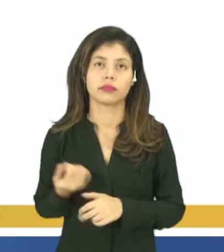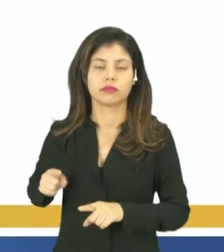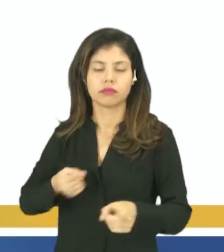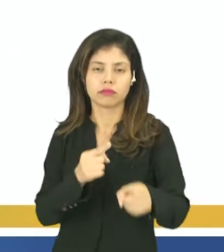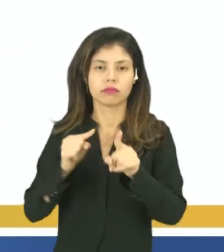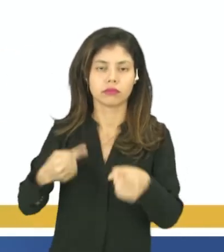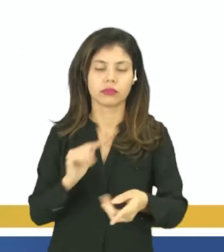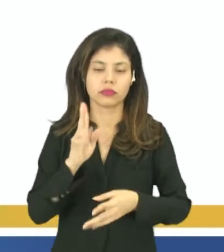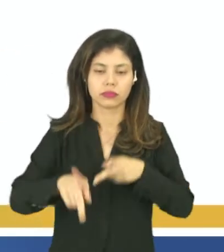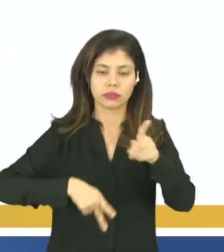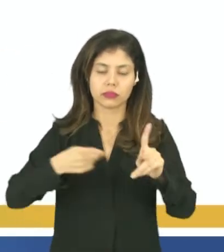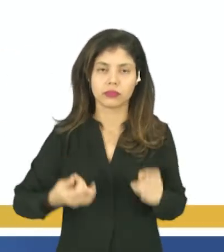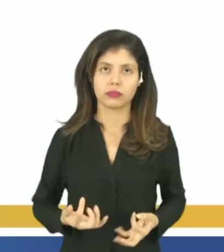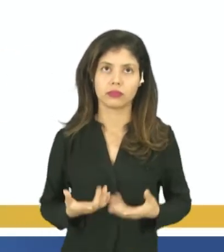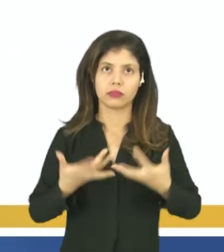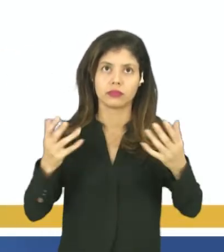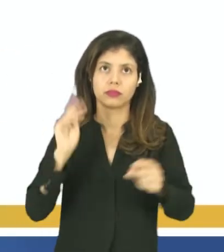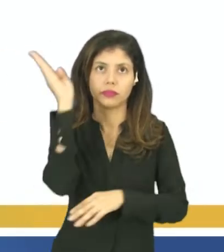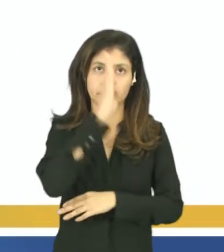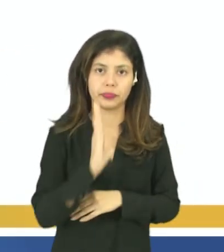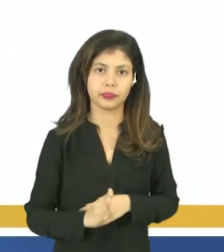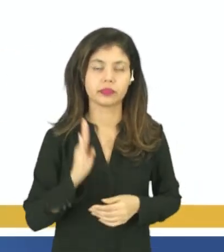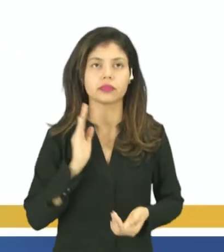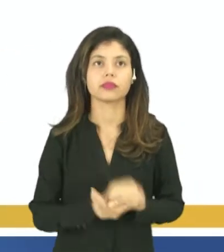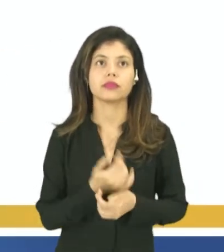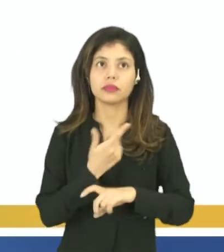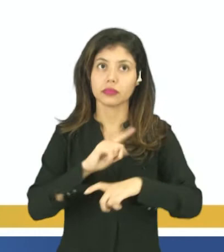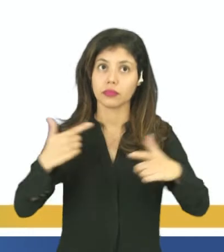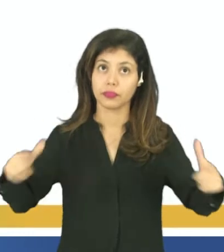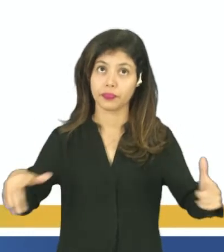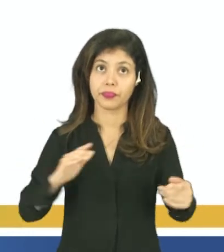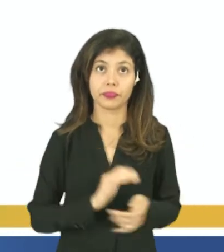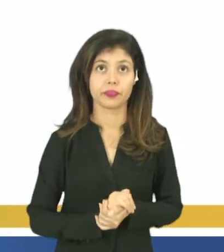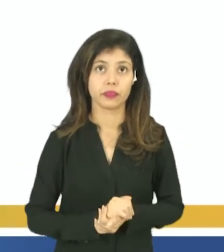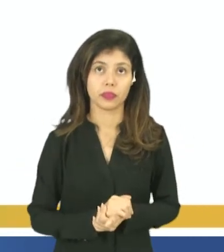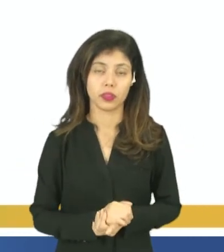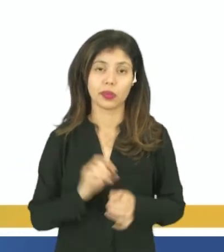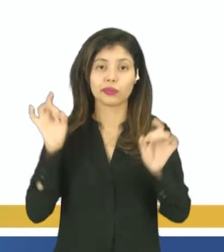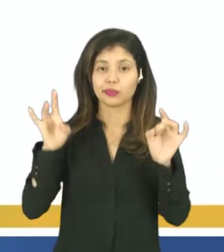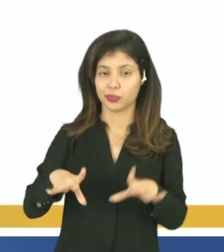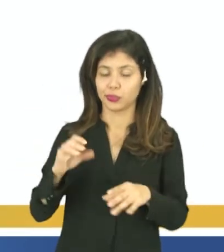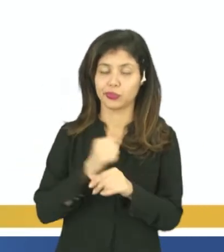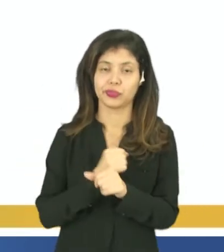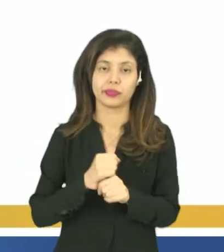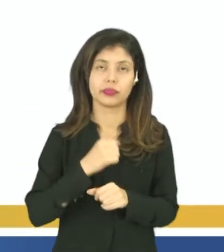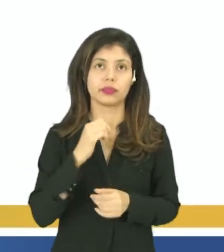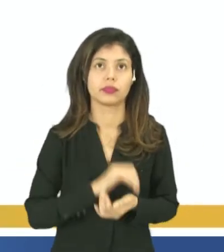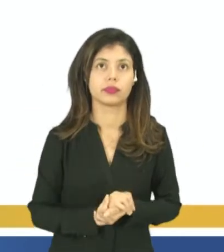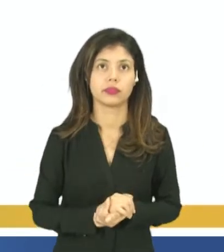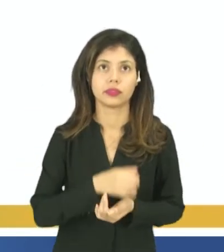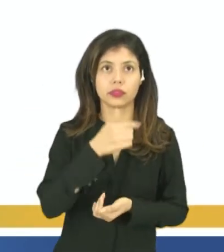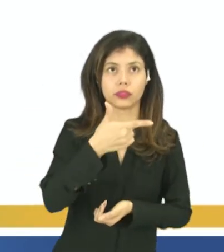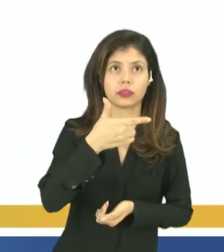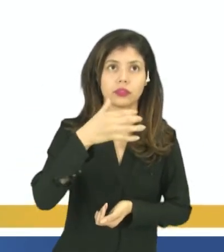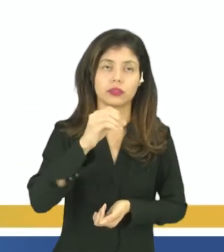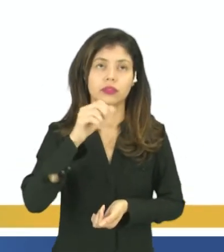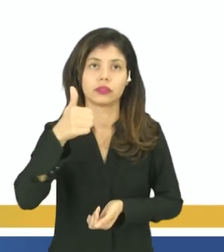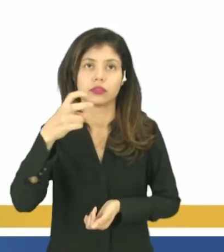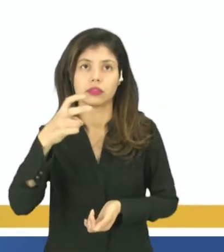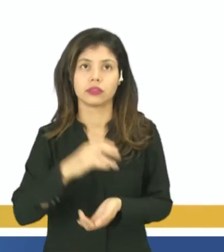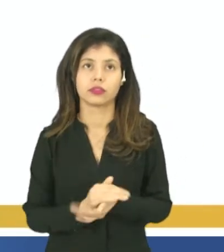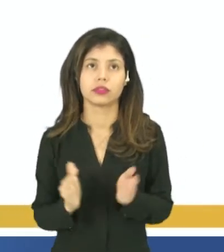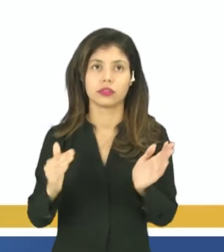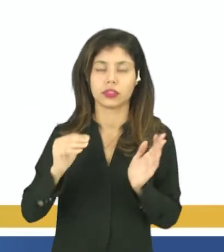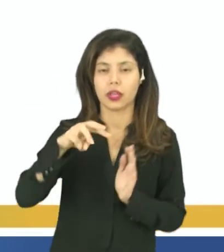de cidadãos venezuelanos para o Brasil, que cresceu maciçamente nos últimos anos. Entre 2015 e